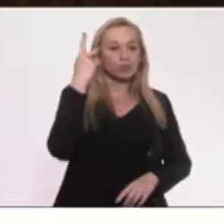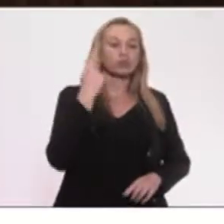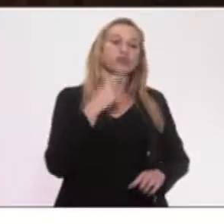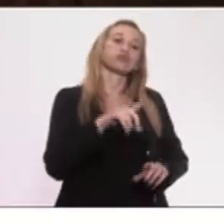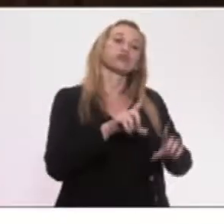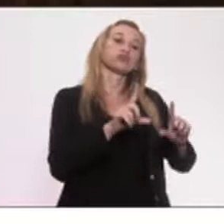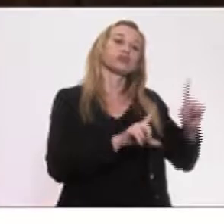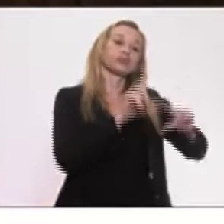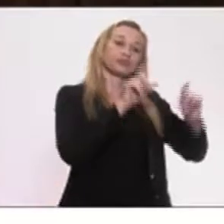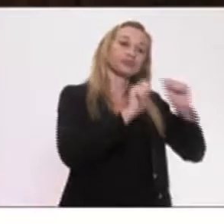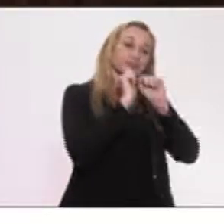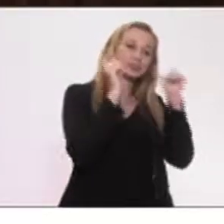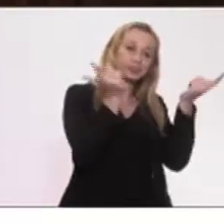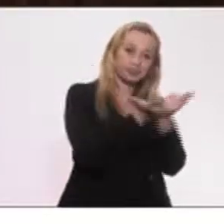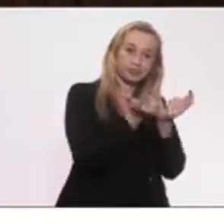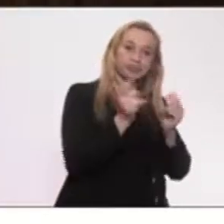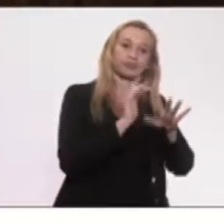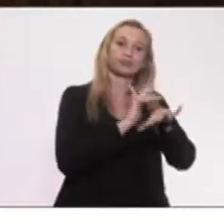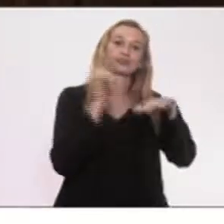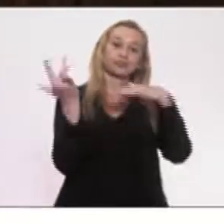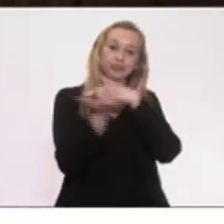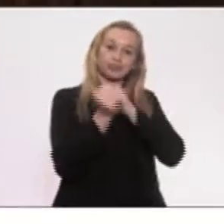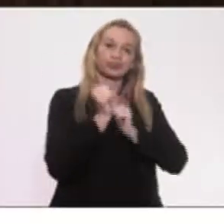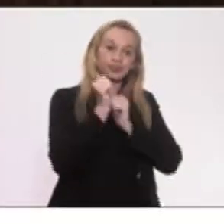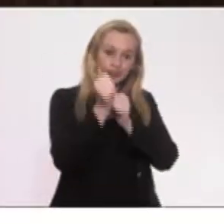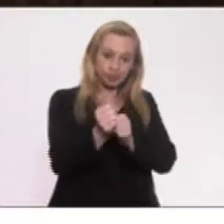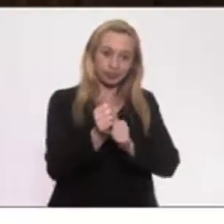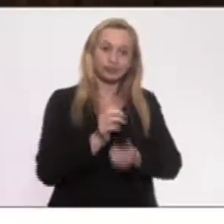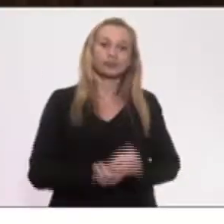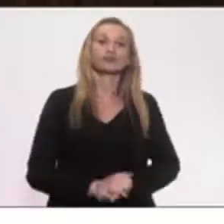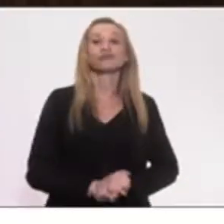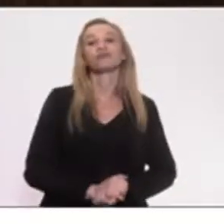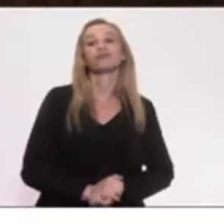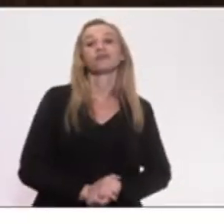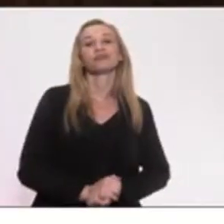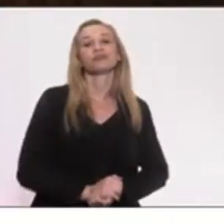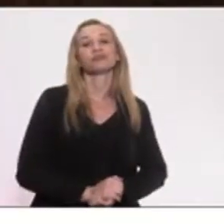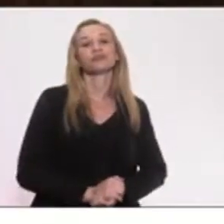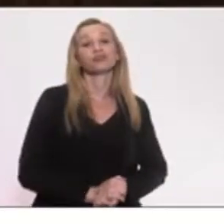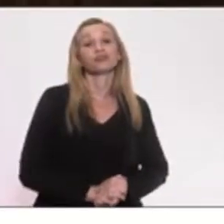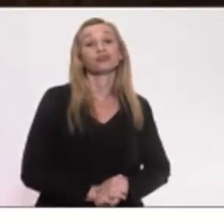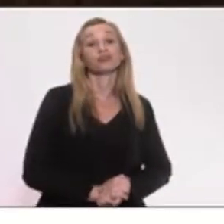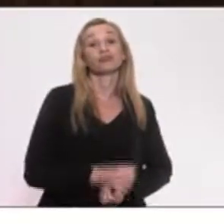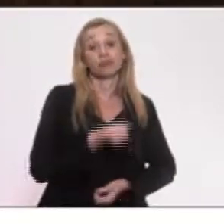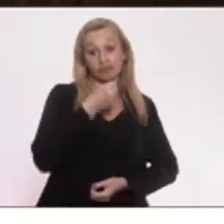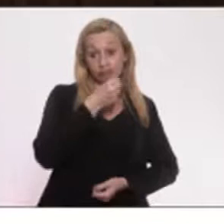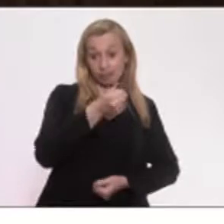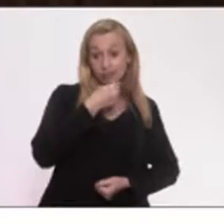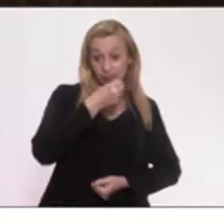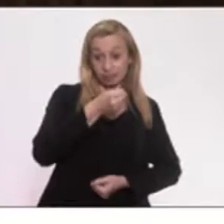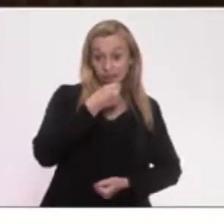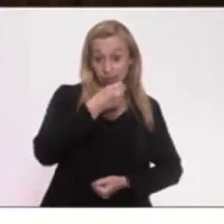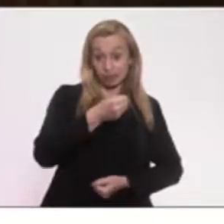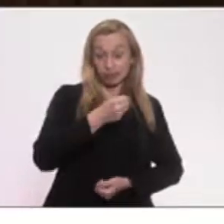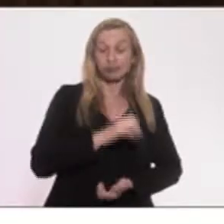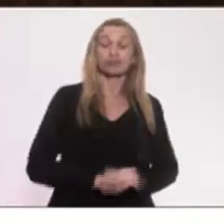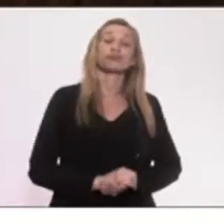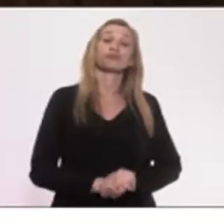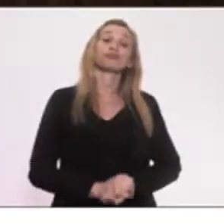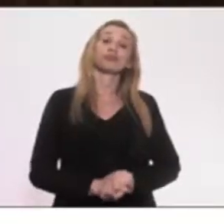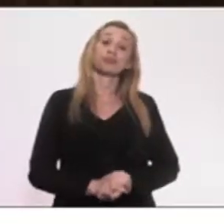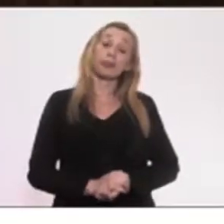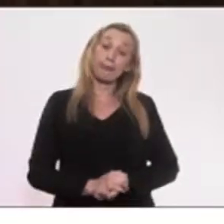que nos assistem pela TV Alerj, nos seguem pelas redes sociais, imprensa que faz a cobertura das nossas